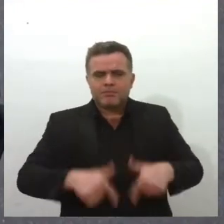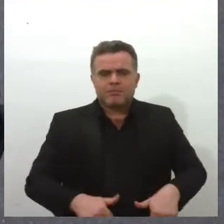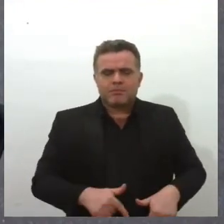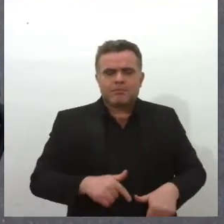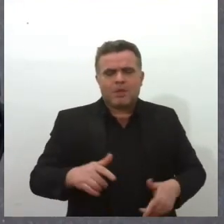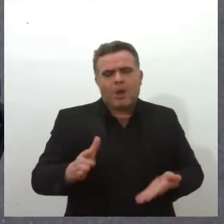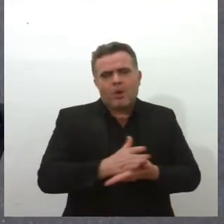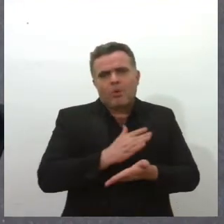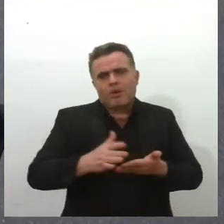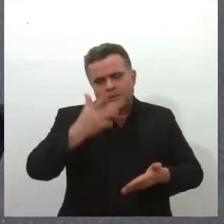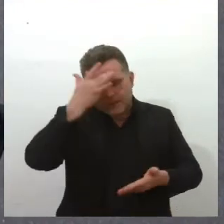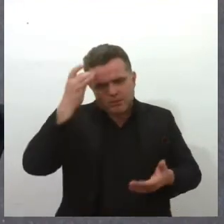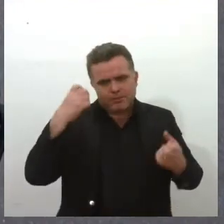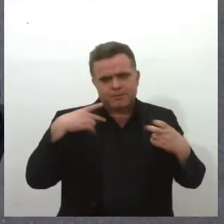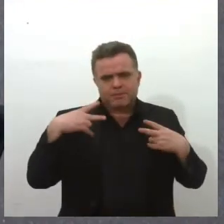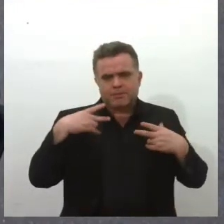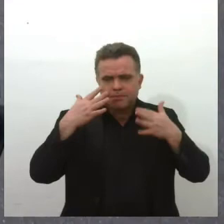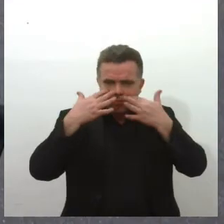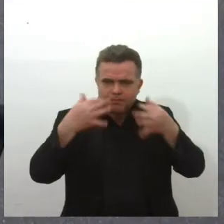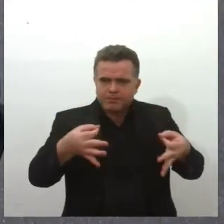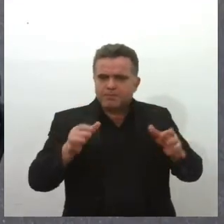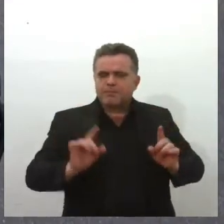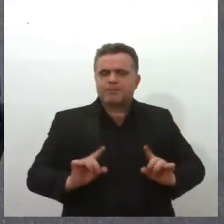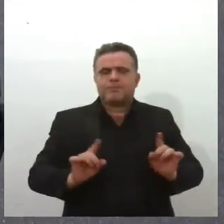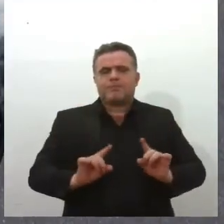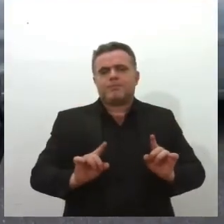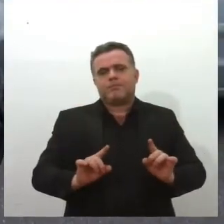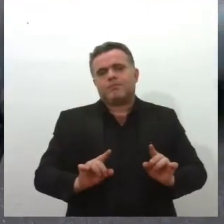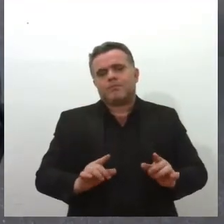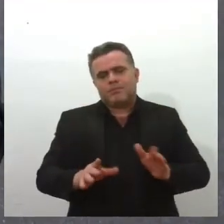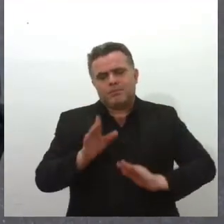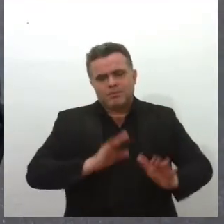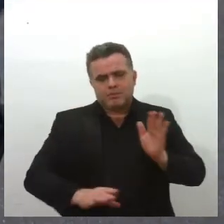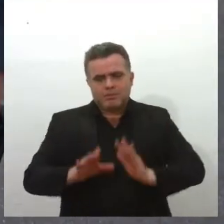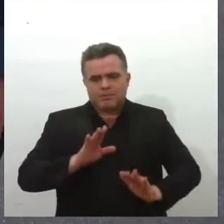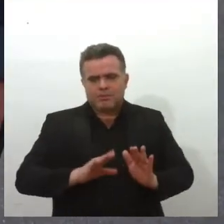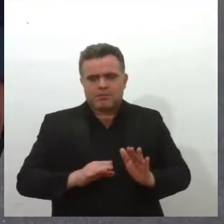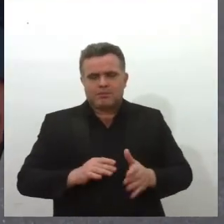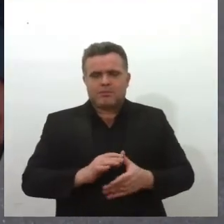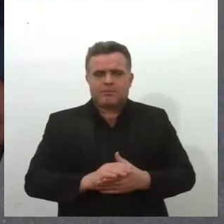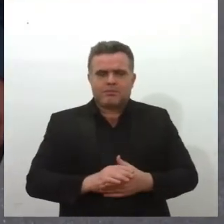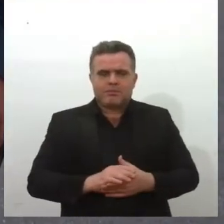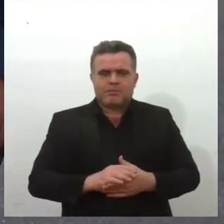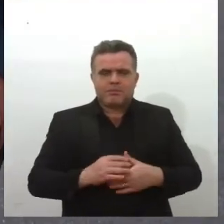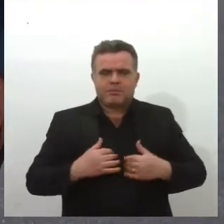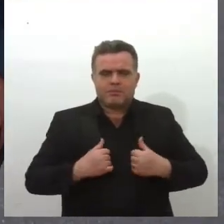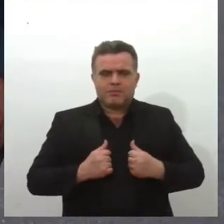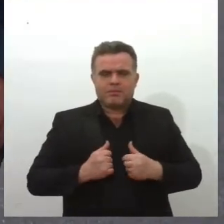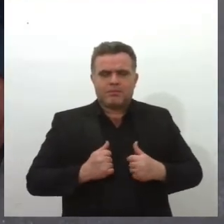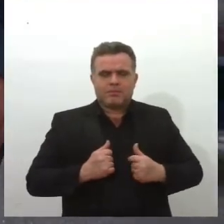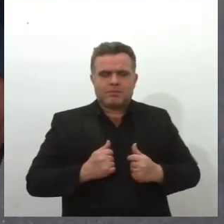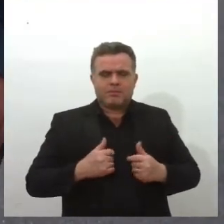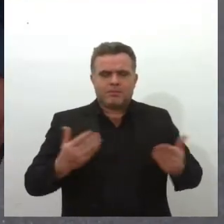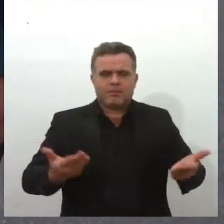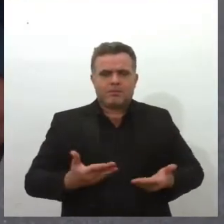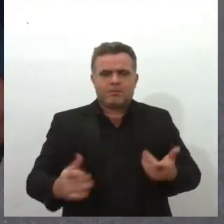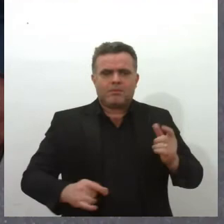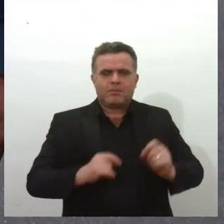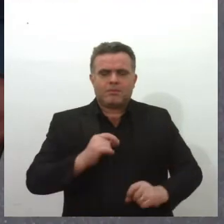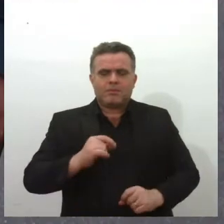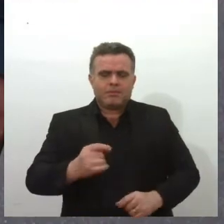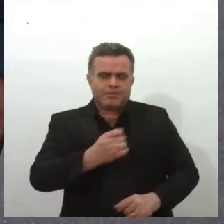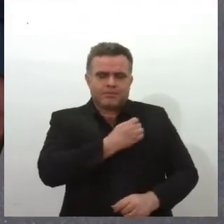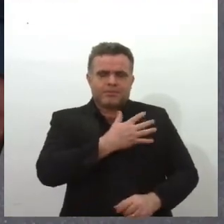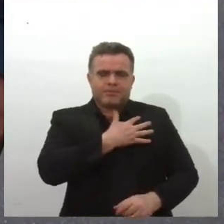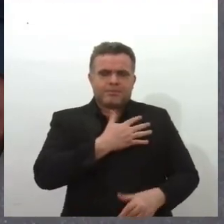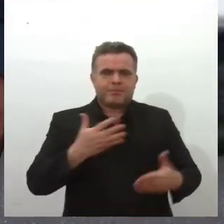eles não estão portando a CNH. Então, muitas autuações têm sido feitas nesses últimos períodos. Agora, Coronel, em relação a